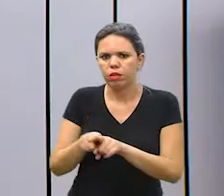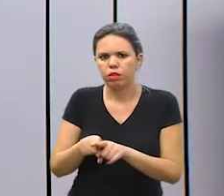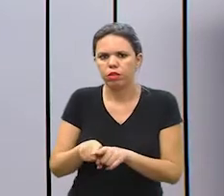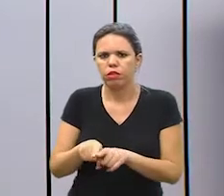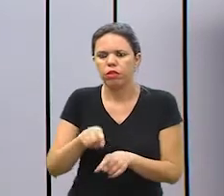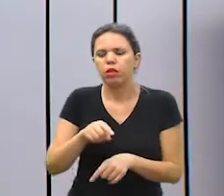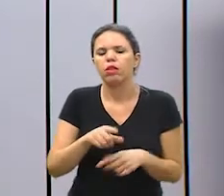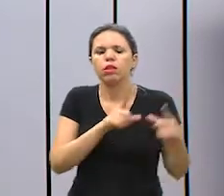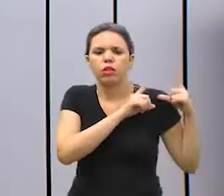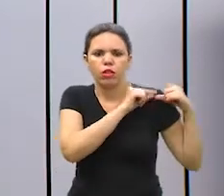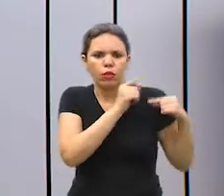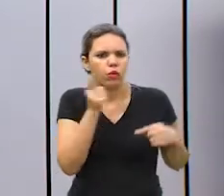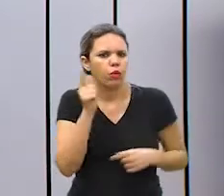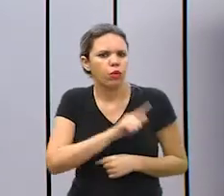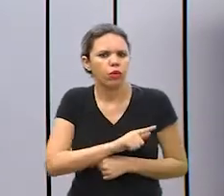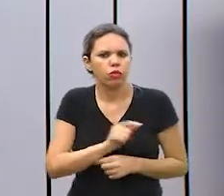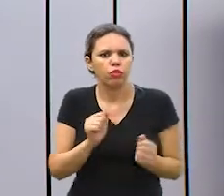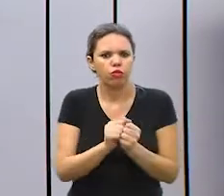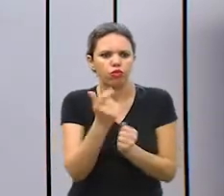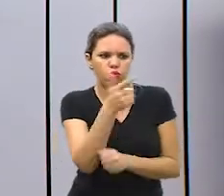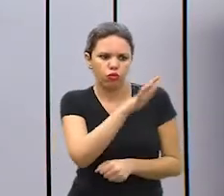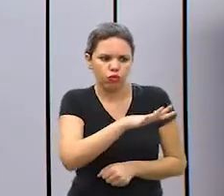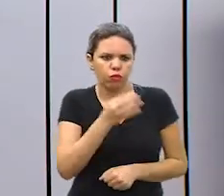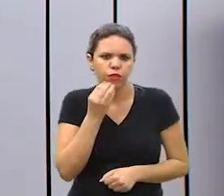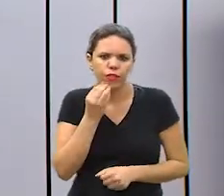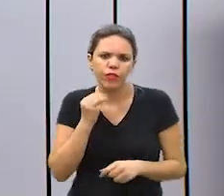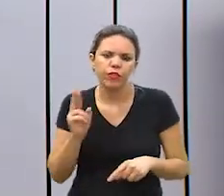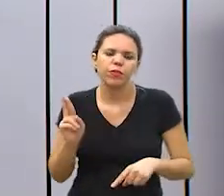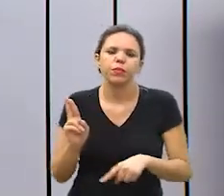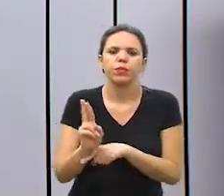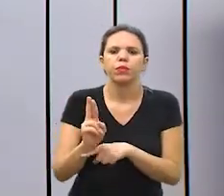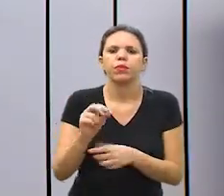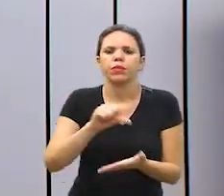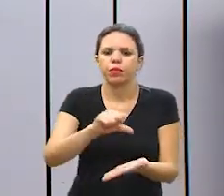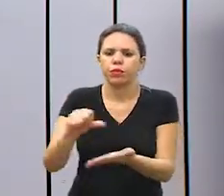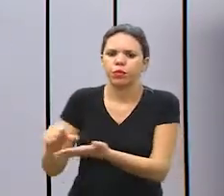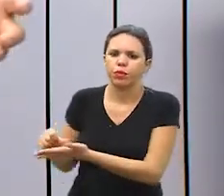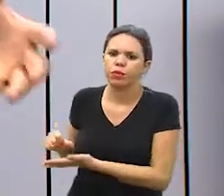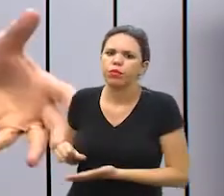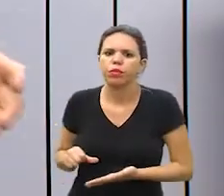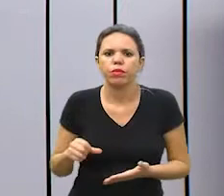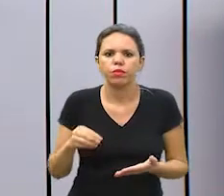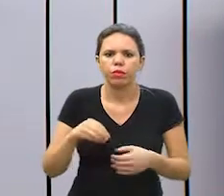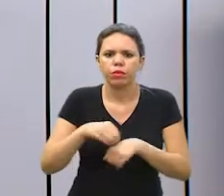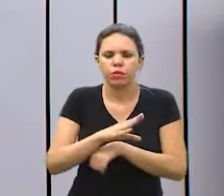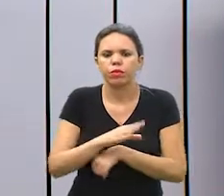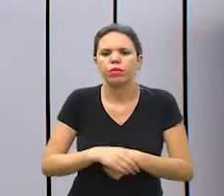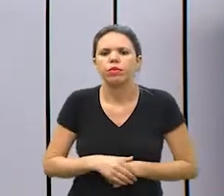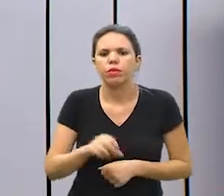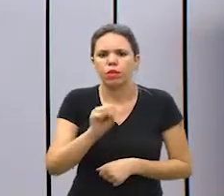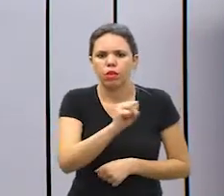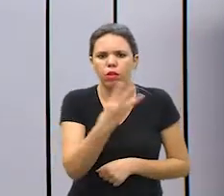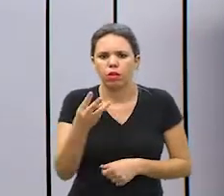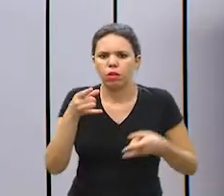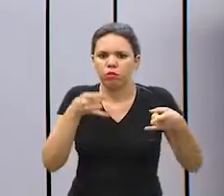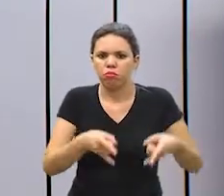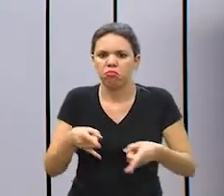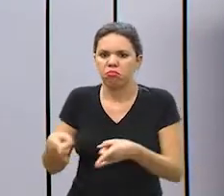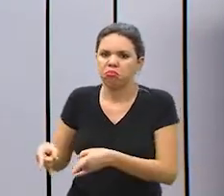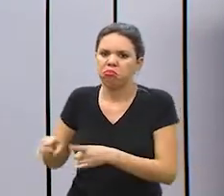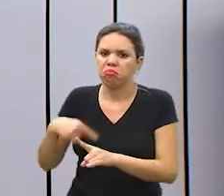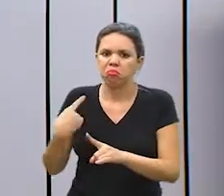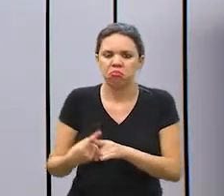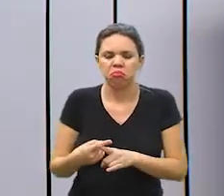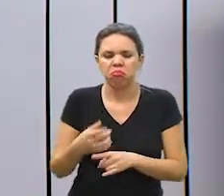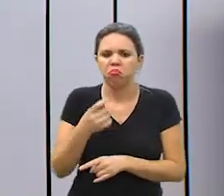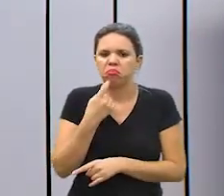Major Jaime, conseguiram, junto com outros representantes da região metropolitana, trazer mais 83 leitos, né? Então, eu